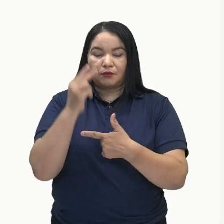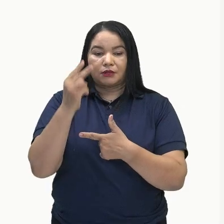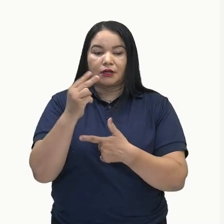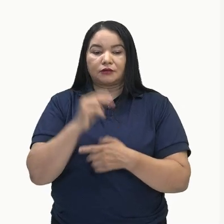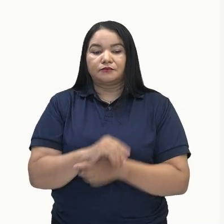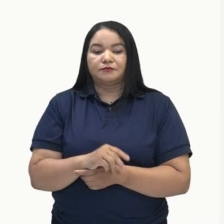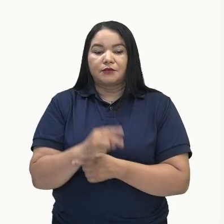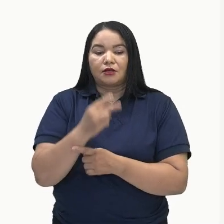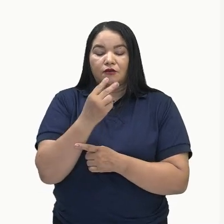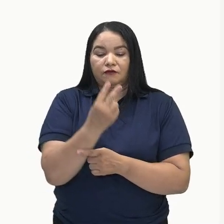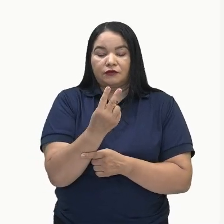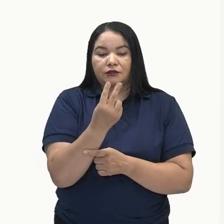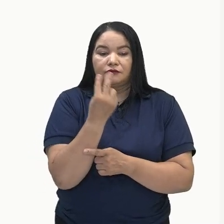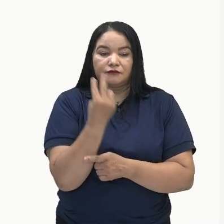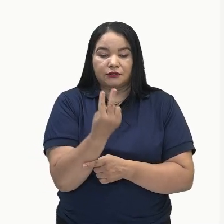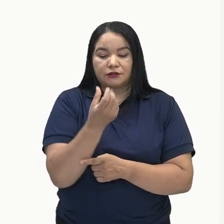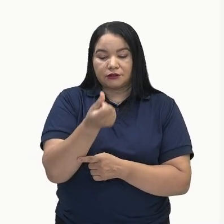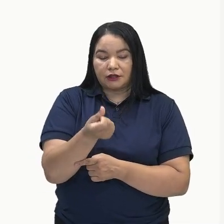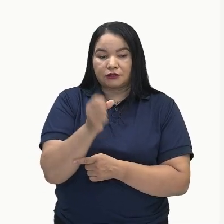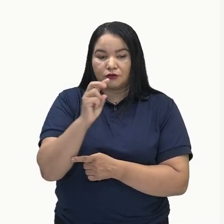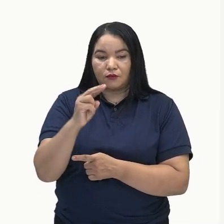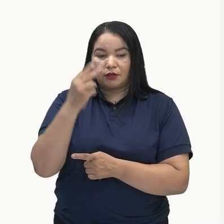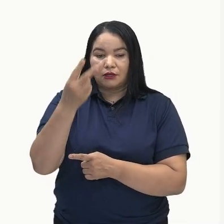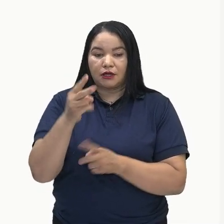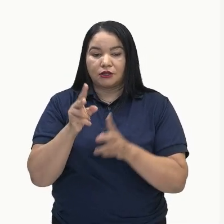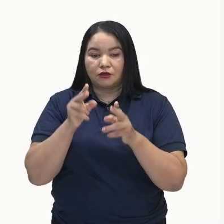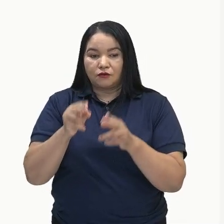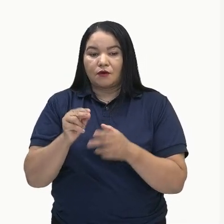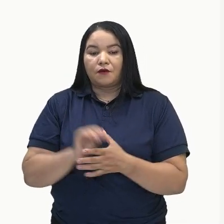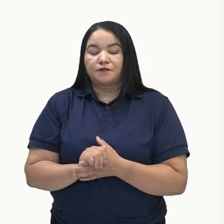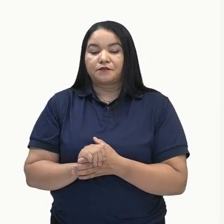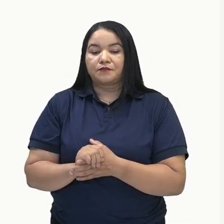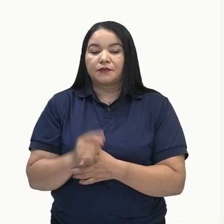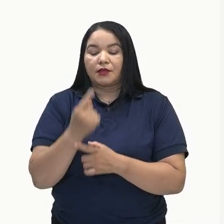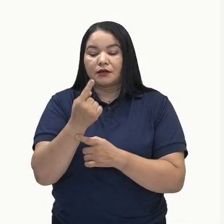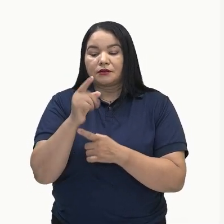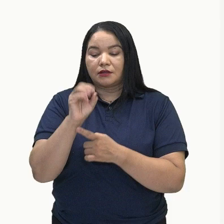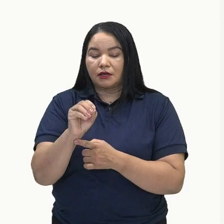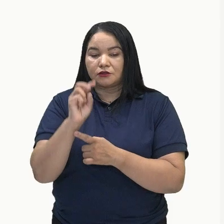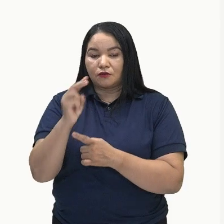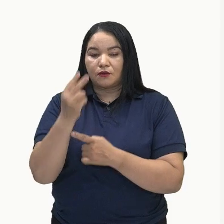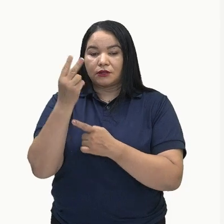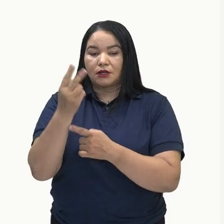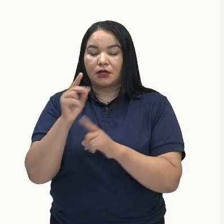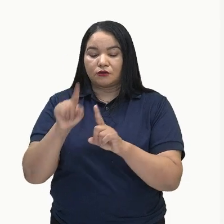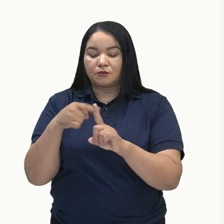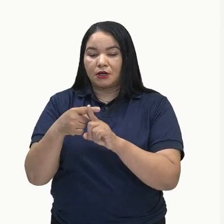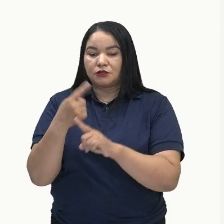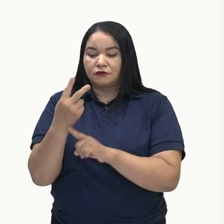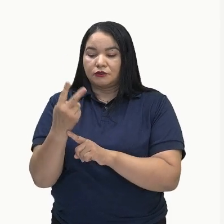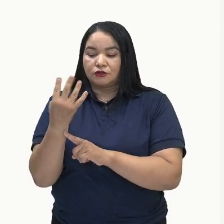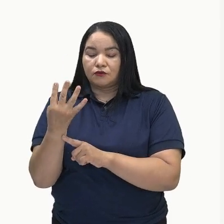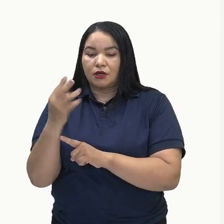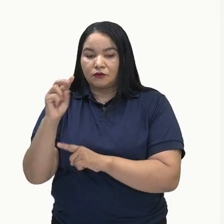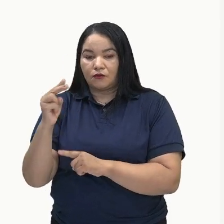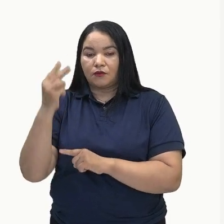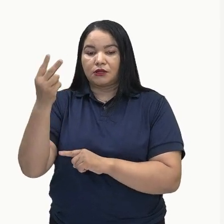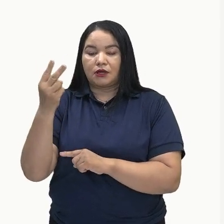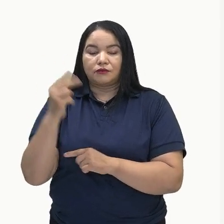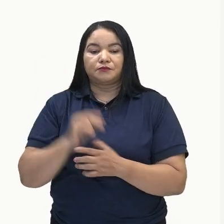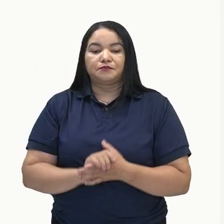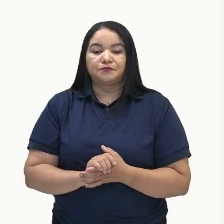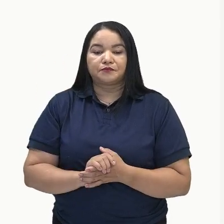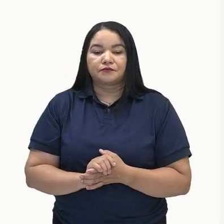lado maior, tá bom? É igual aos catetos ao quadrado. 10 ao quadrado mais 24 ao quadrado.